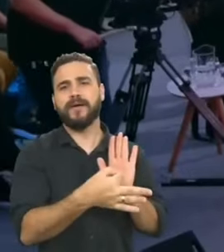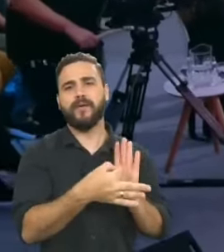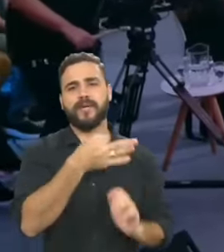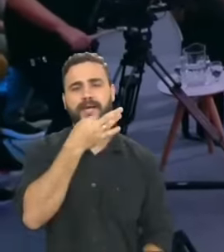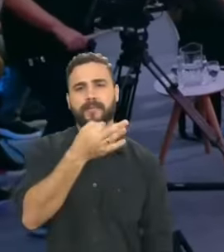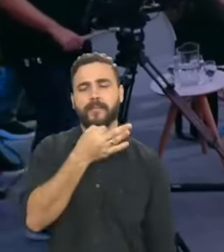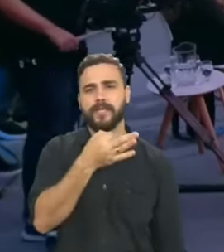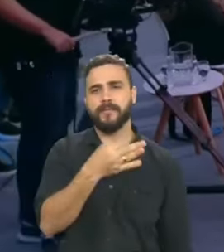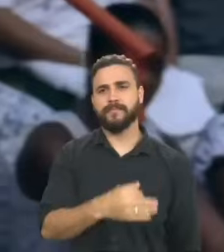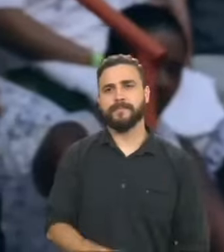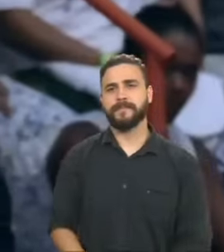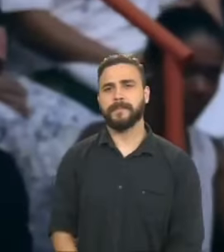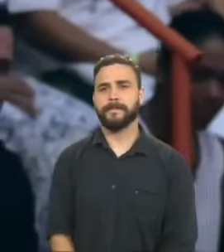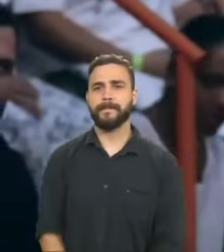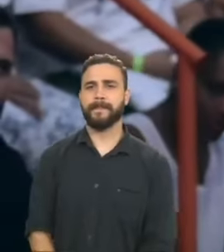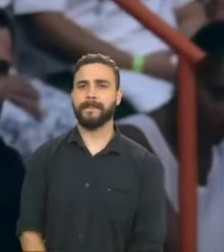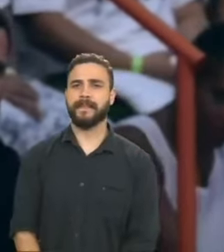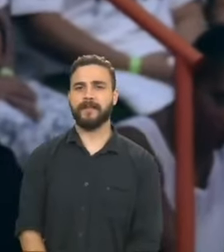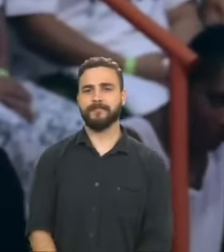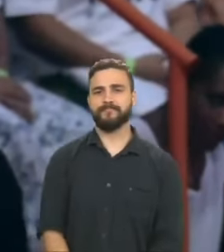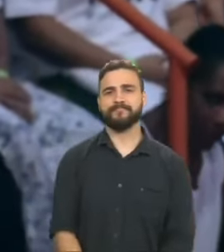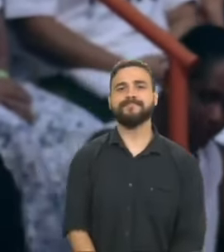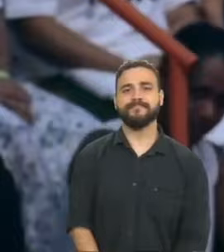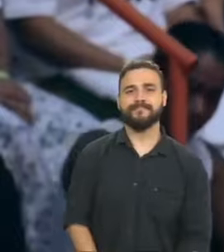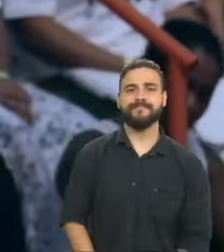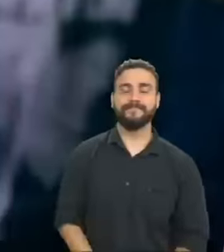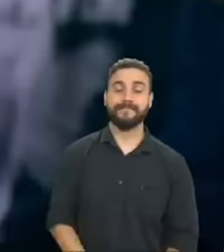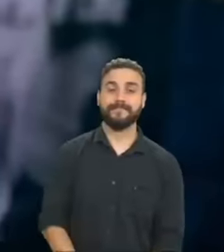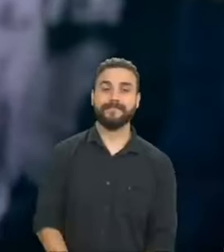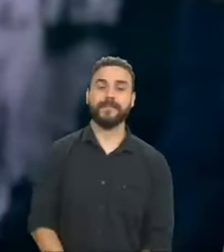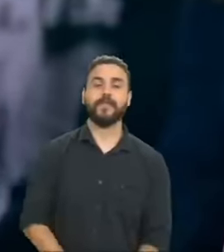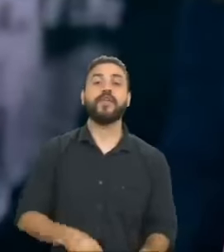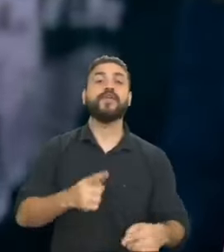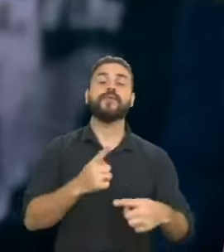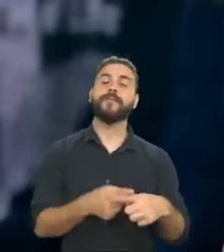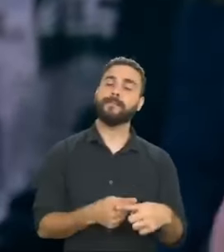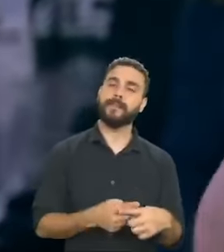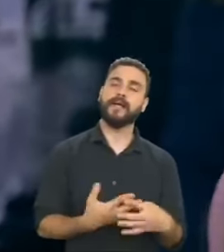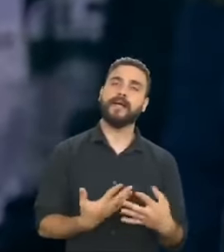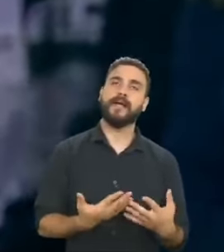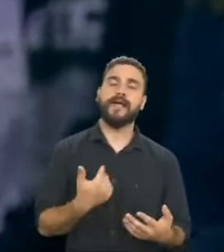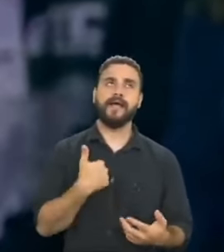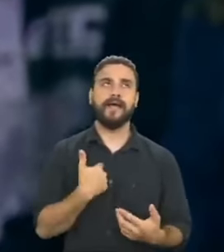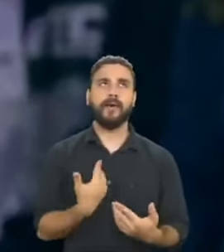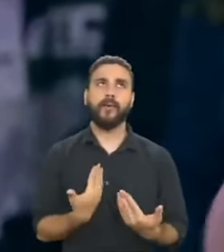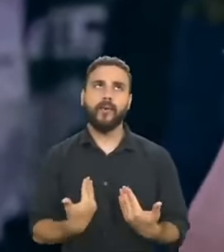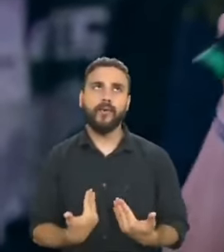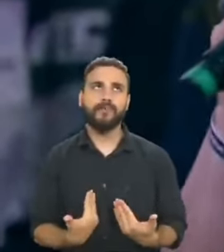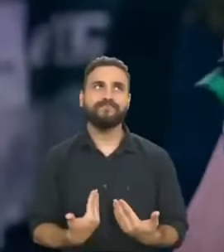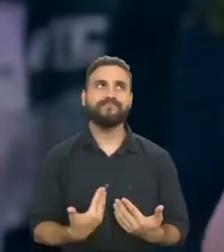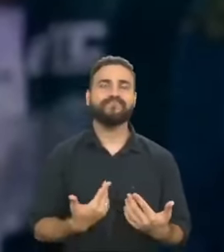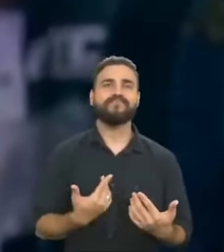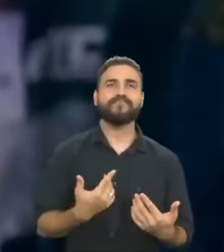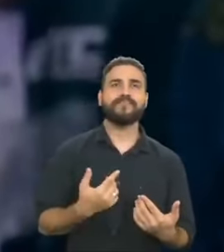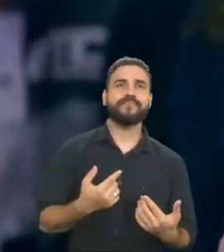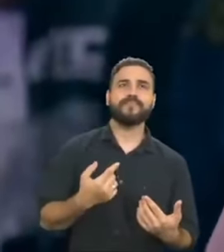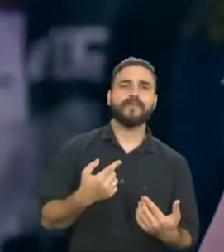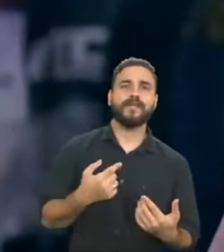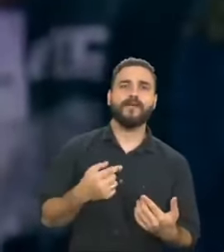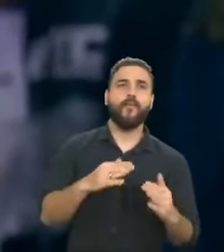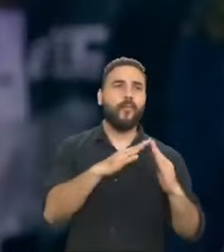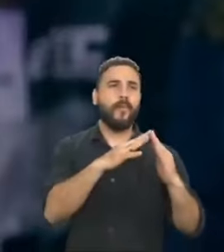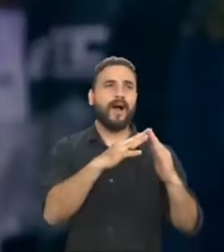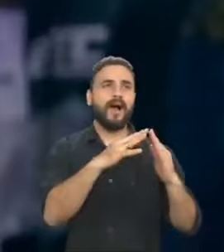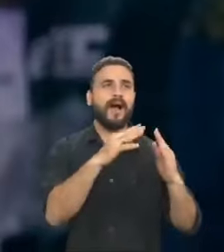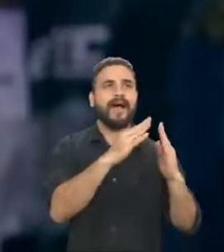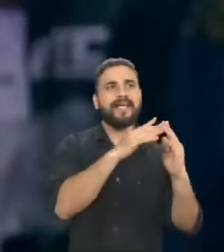lado da Rosinha. O Breno pode você sentar aqui agora nesse comentário. Porque eu, assim, não fui mandada por uma